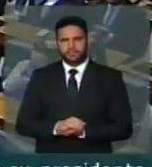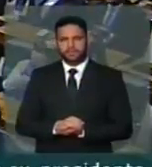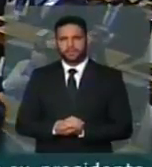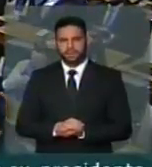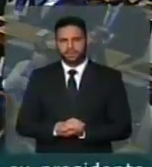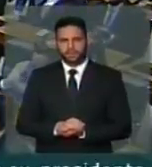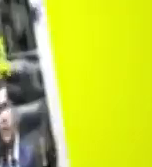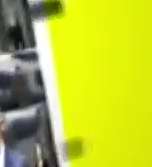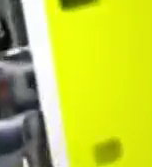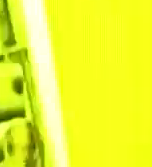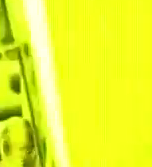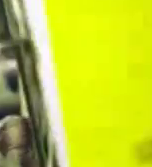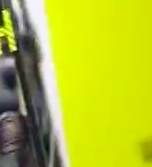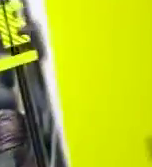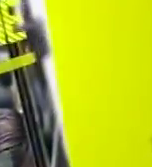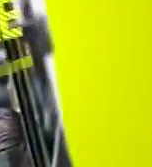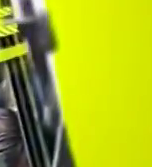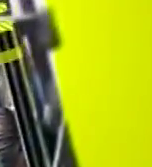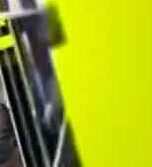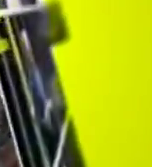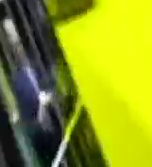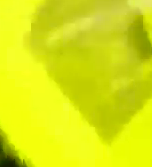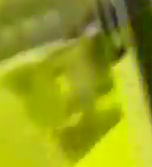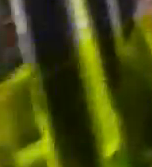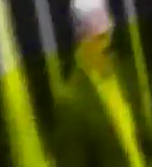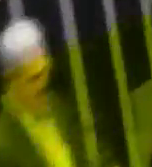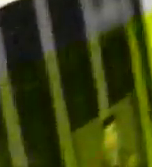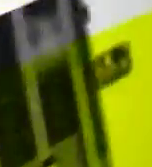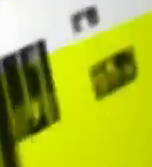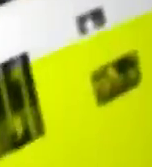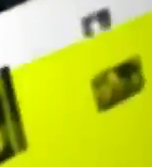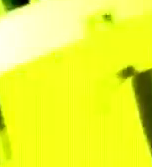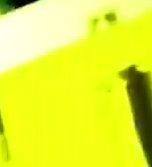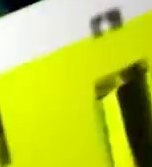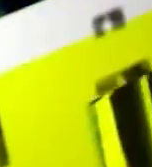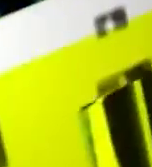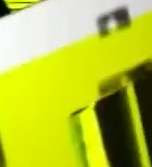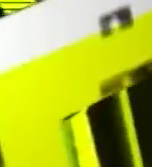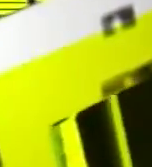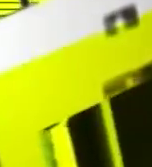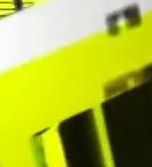Registra a presença. Que não que sejam menos importantes.